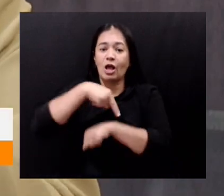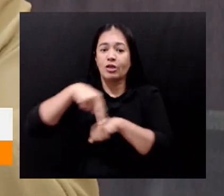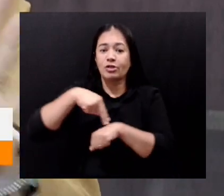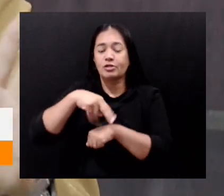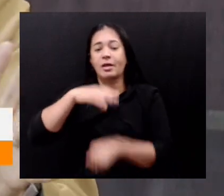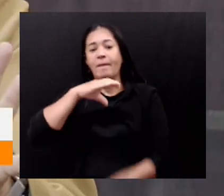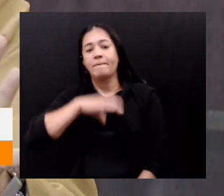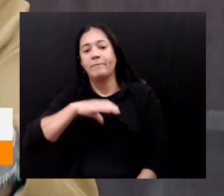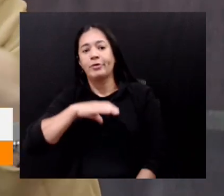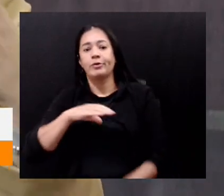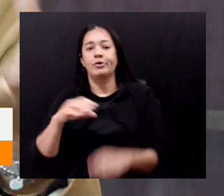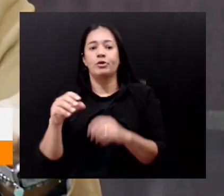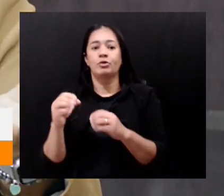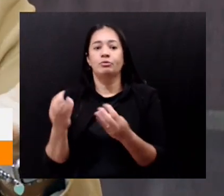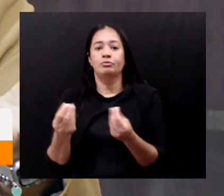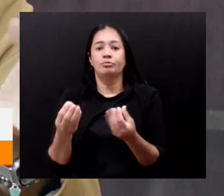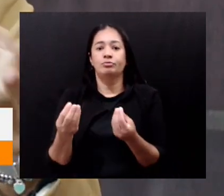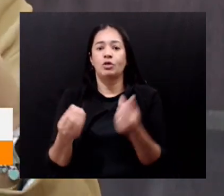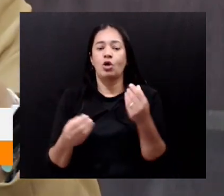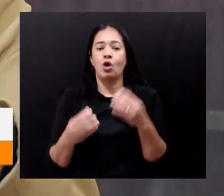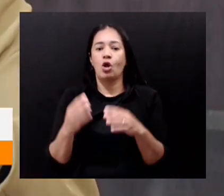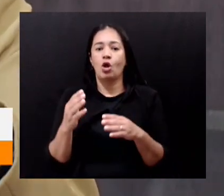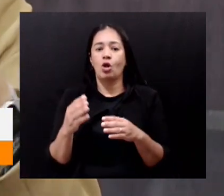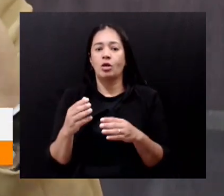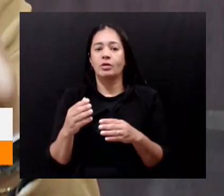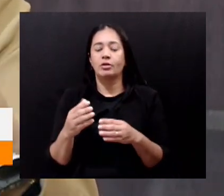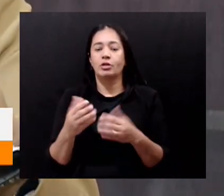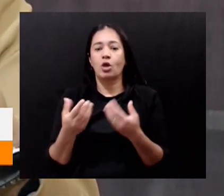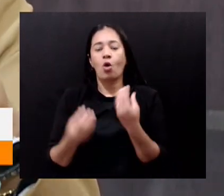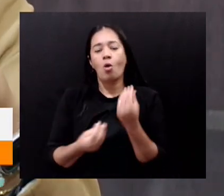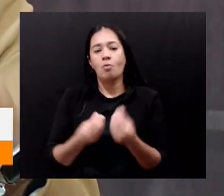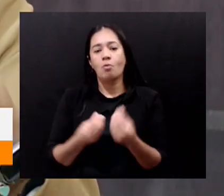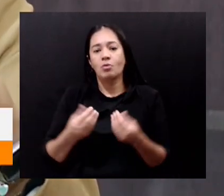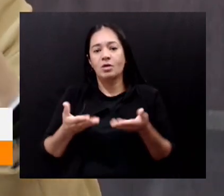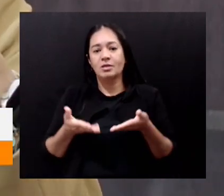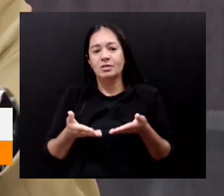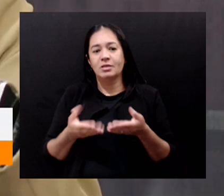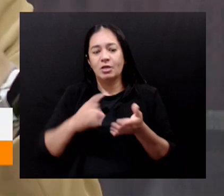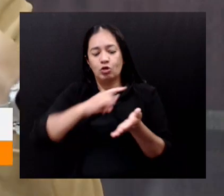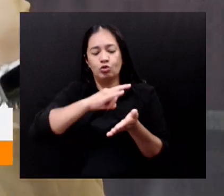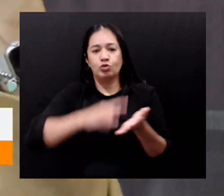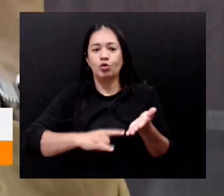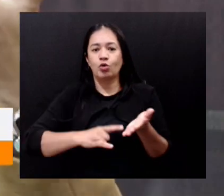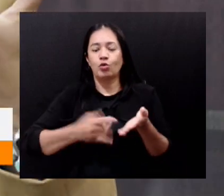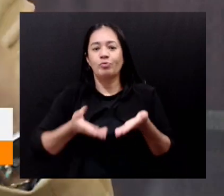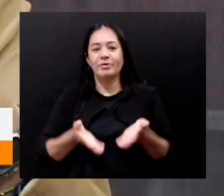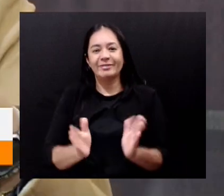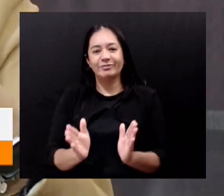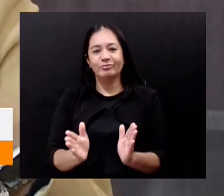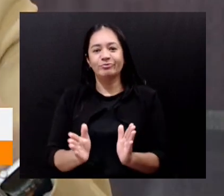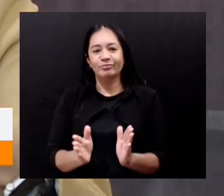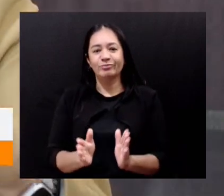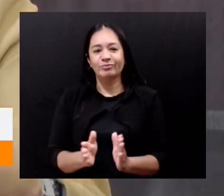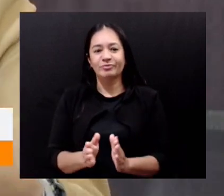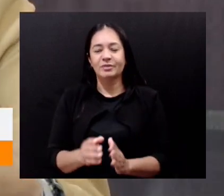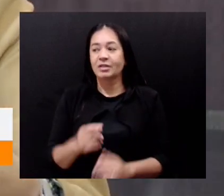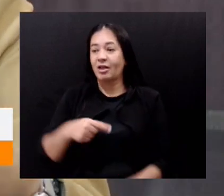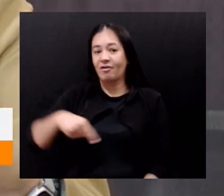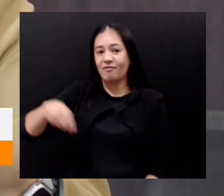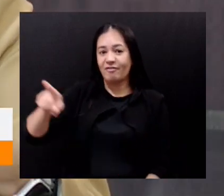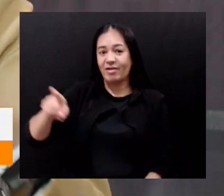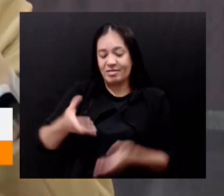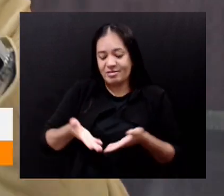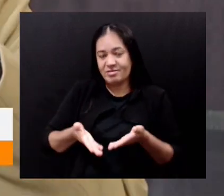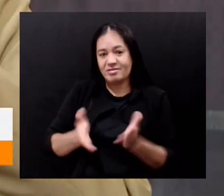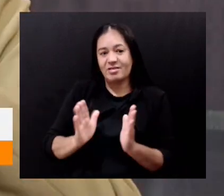consiste numa certidão de nascimento, e a portuguesa e a espanhola, ela consiste Uhum. numa certidão de nascimento. pessoa vai nascer, retroage a